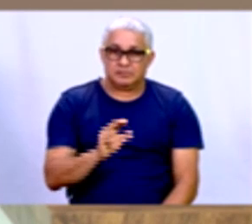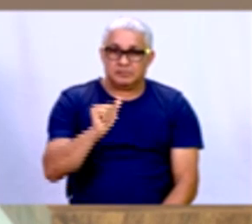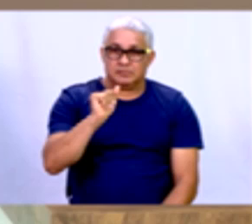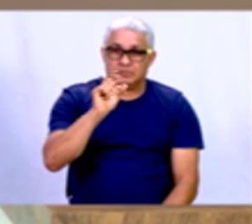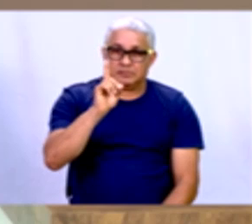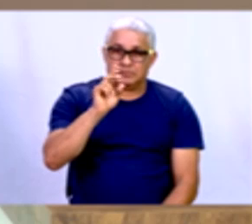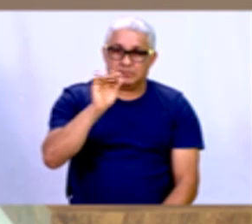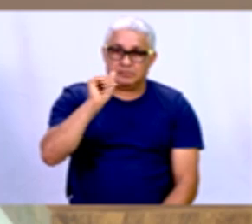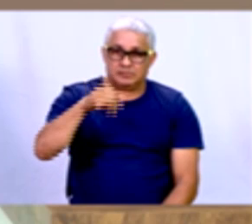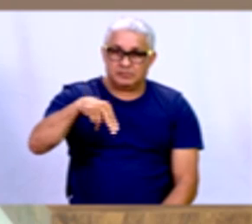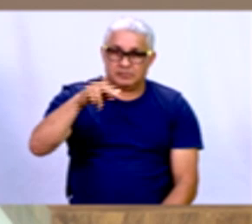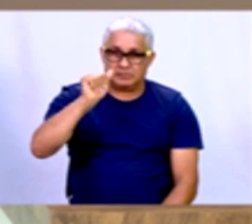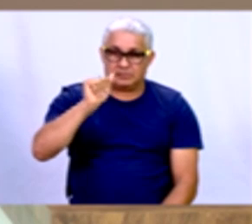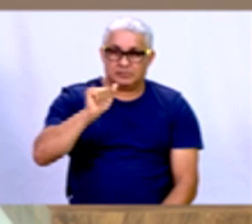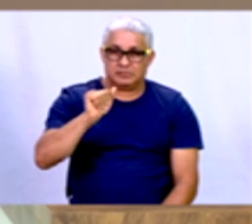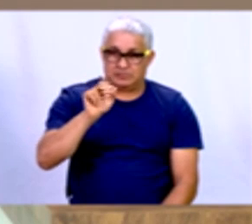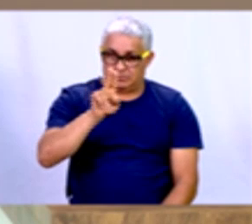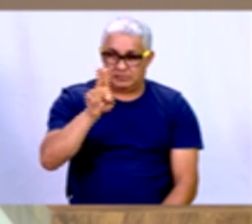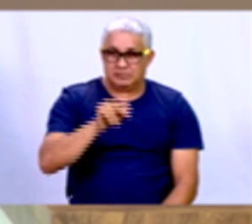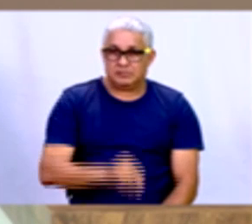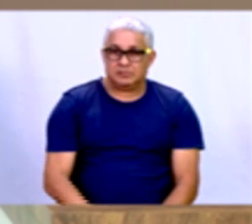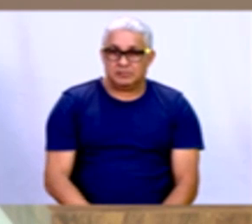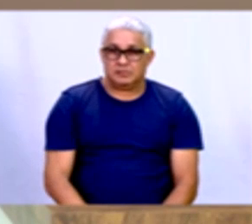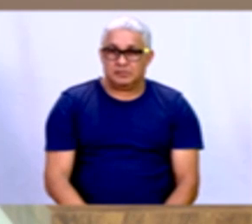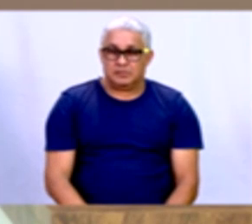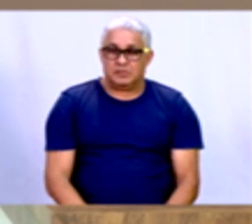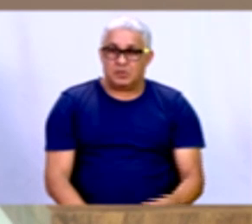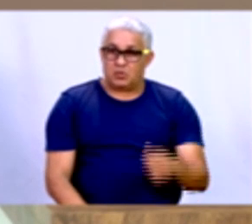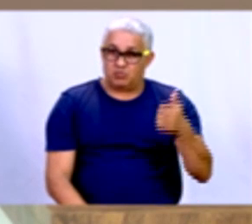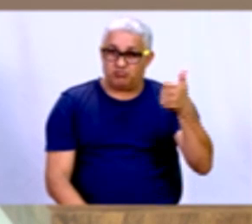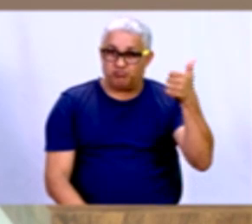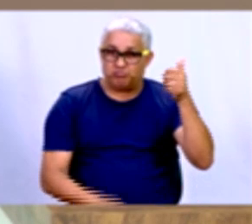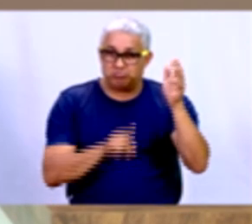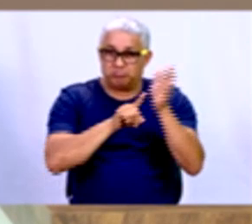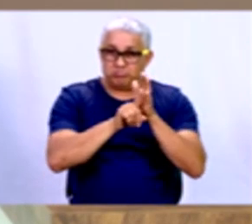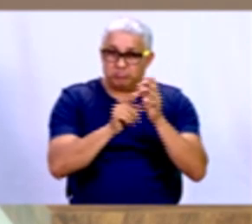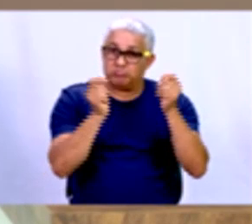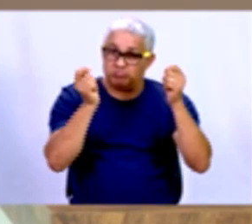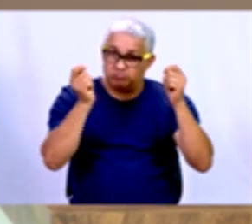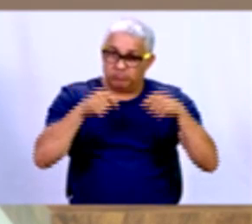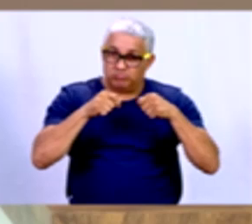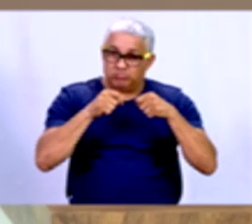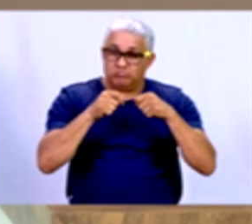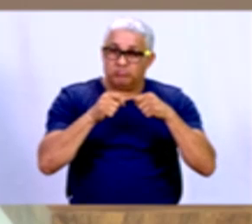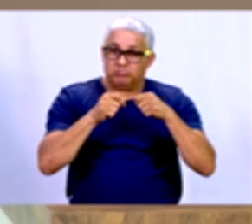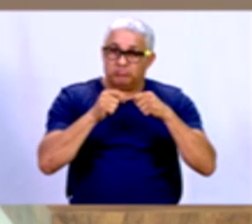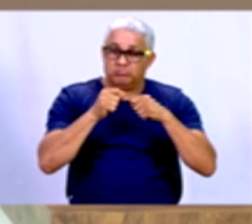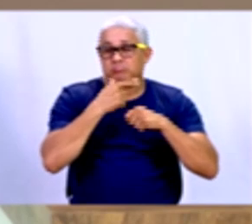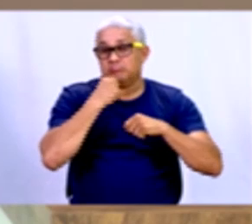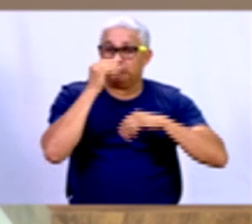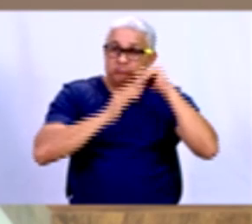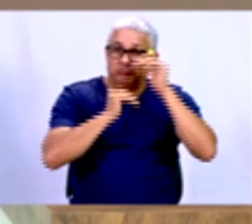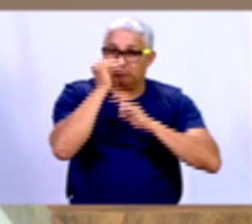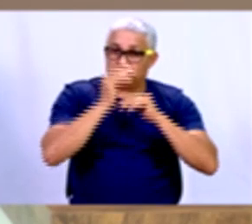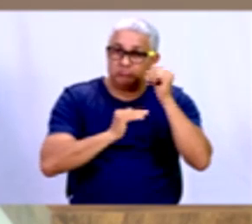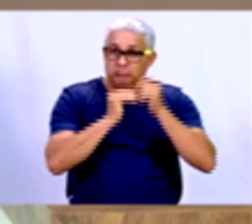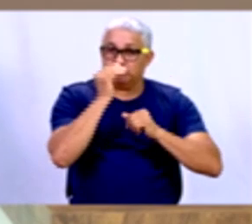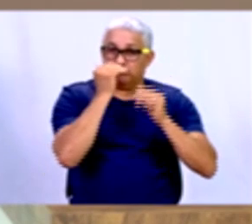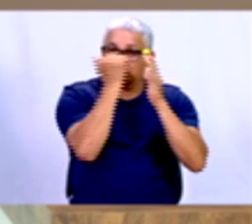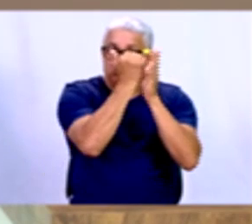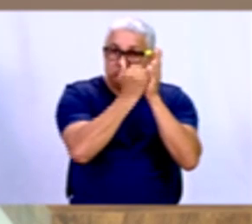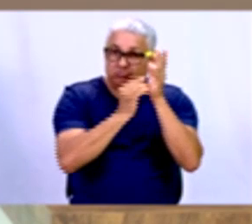Adriana, que na questão 1, a resposta seria que possibilita que os desenvolvedores criem projetos